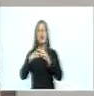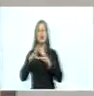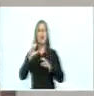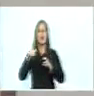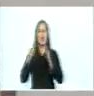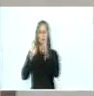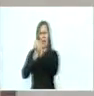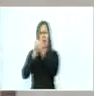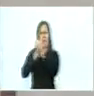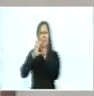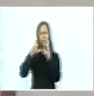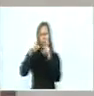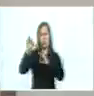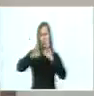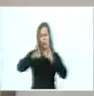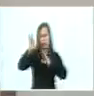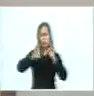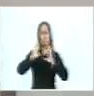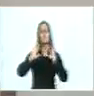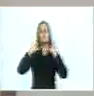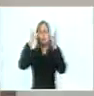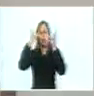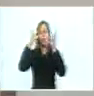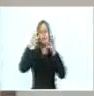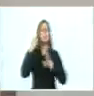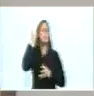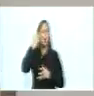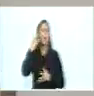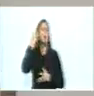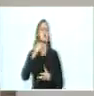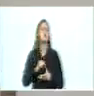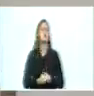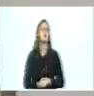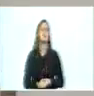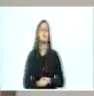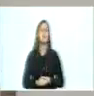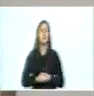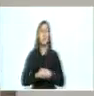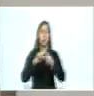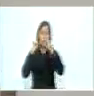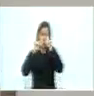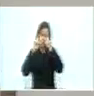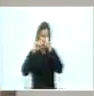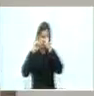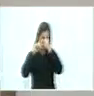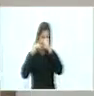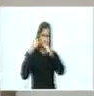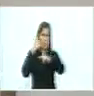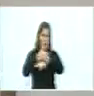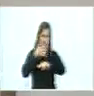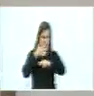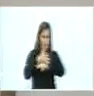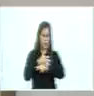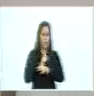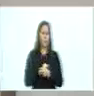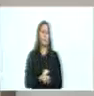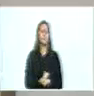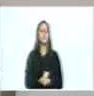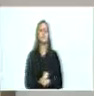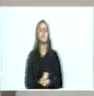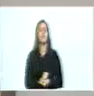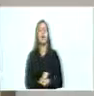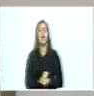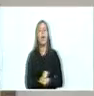as organizadoras e organizadores daquele evento. O segundo evento que eu relatei aqui foi,